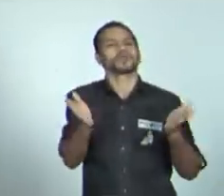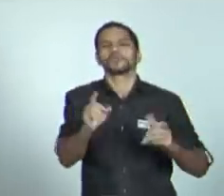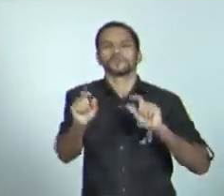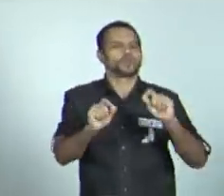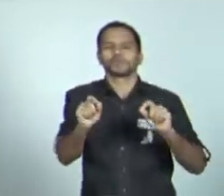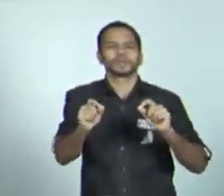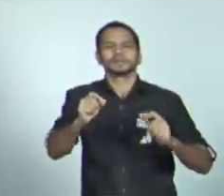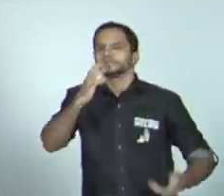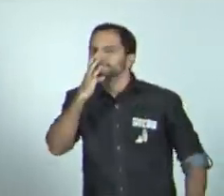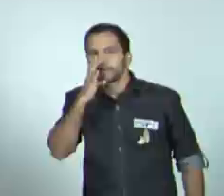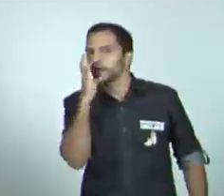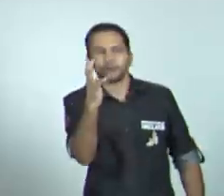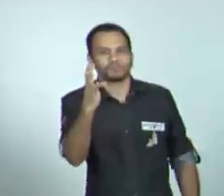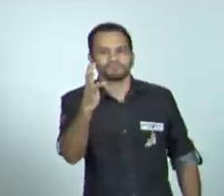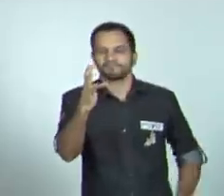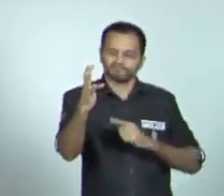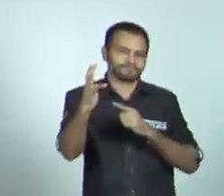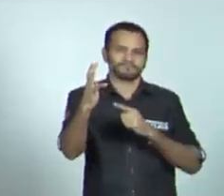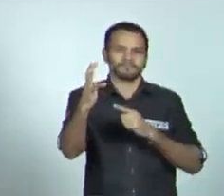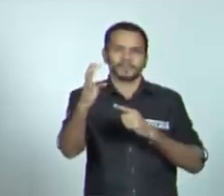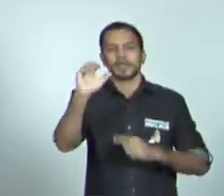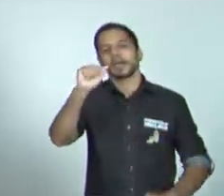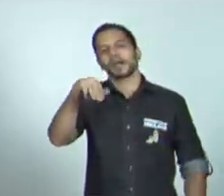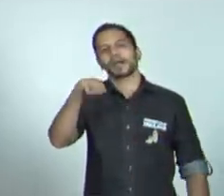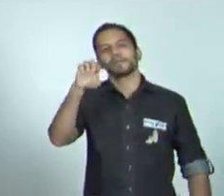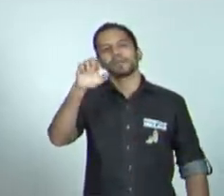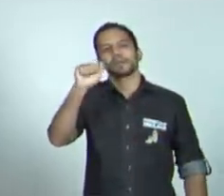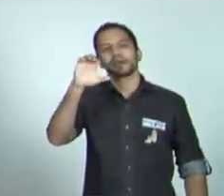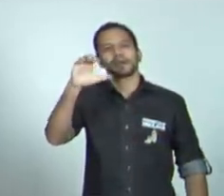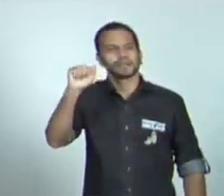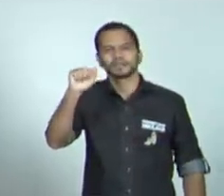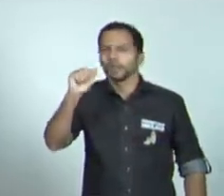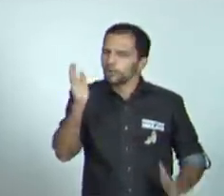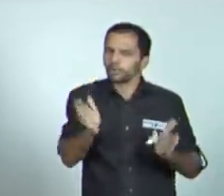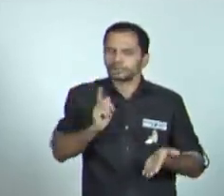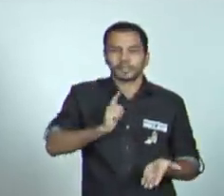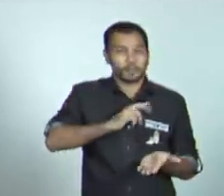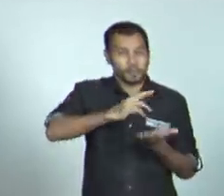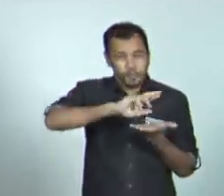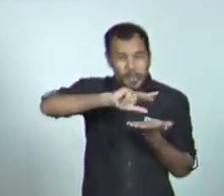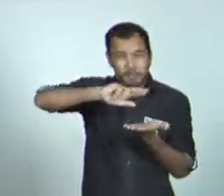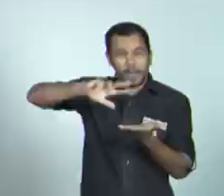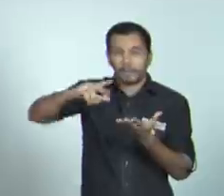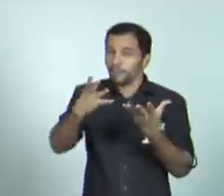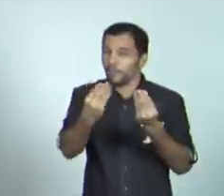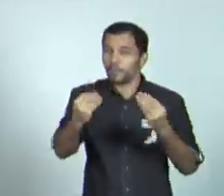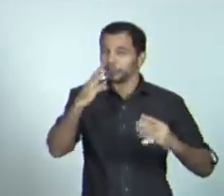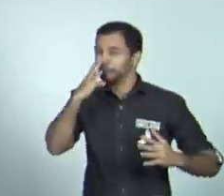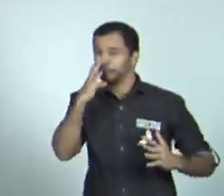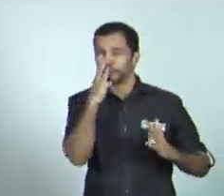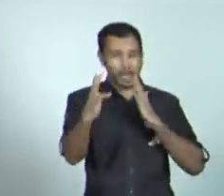e nós vivemos um tempo de muitas ameaças sim ou não é muito ameaça e